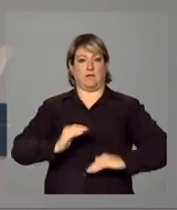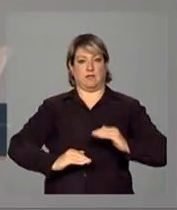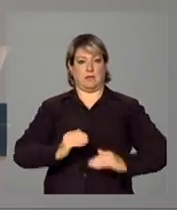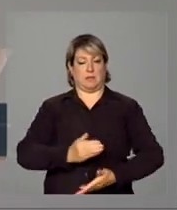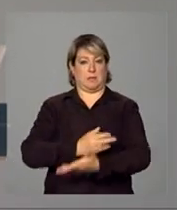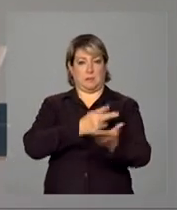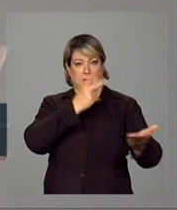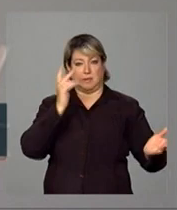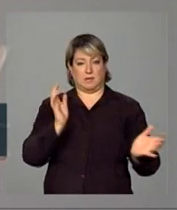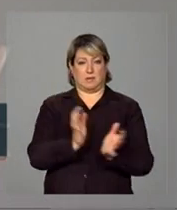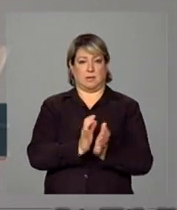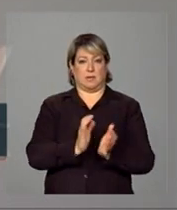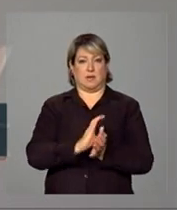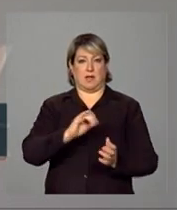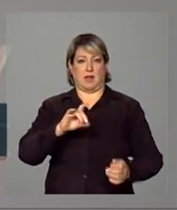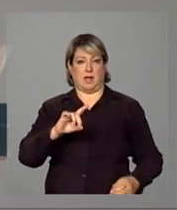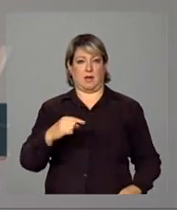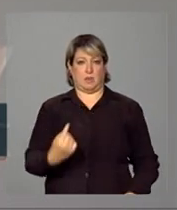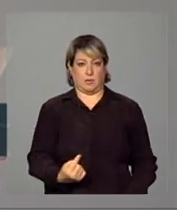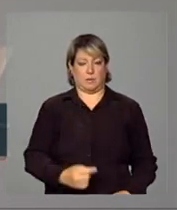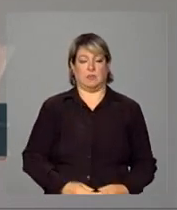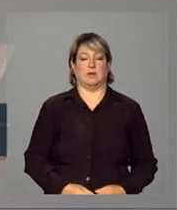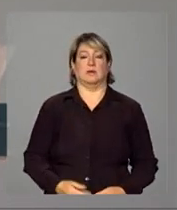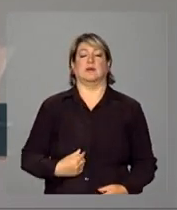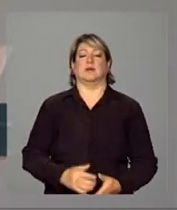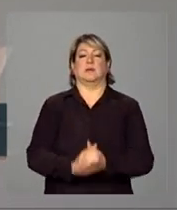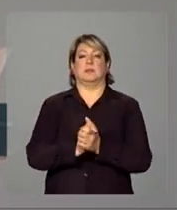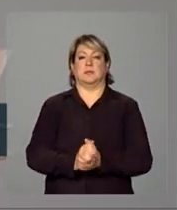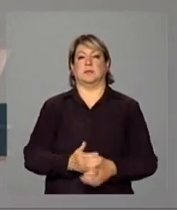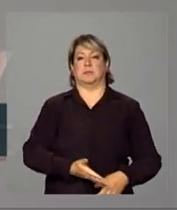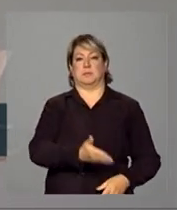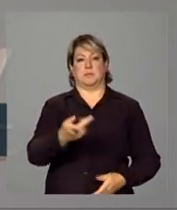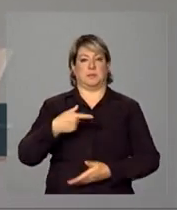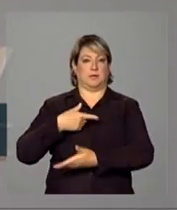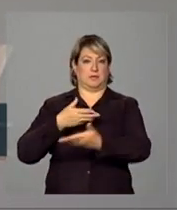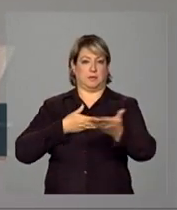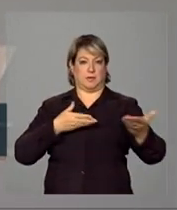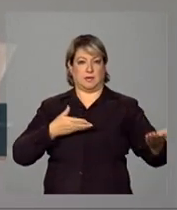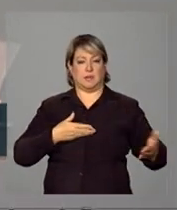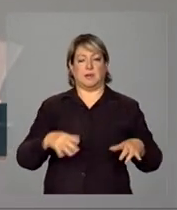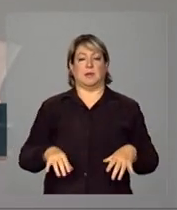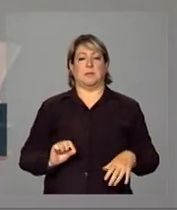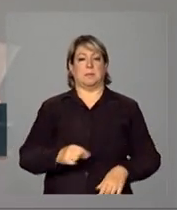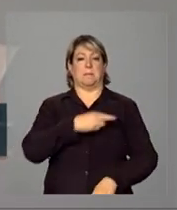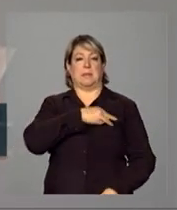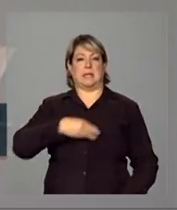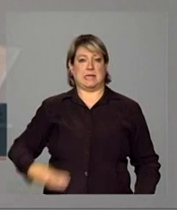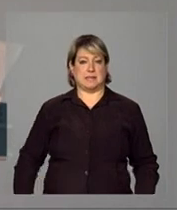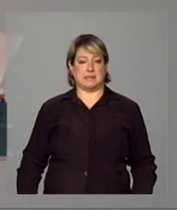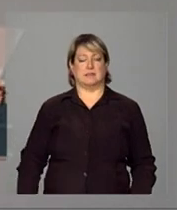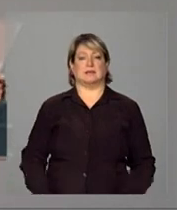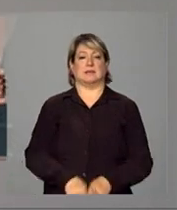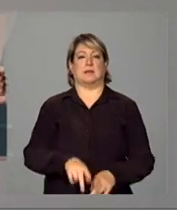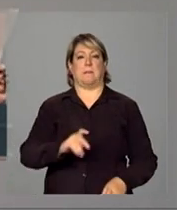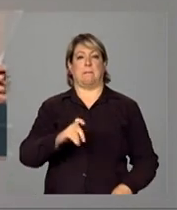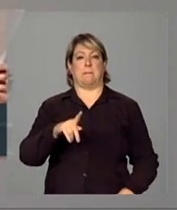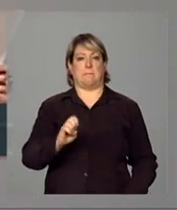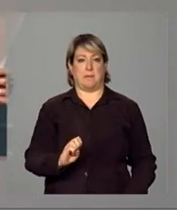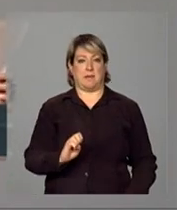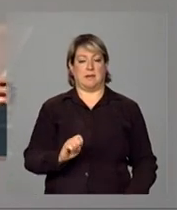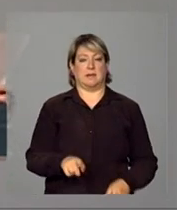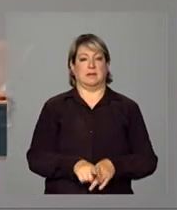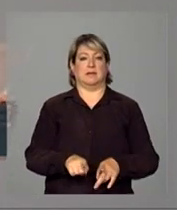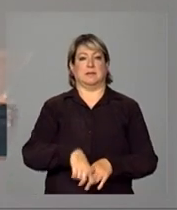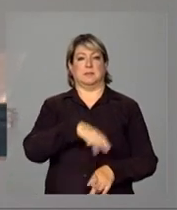público do Cadastro Único. Cumprimentar meus colegas, ministros de Estado, Pepe Vargas, do Desenvolvimento